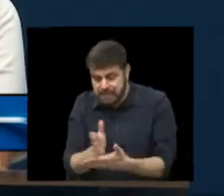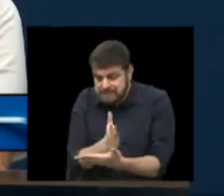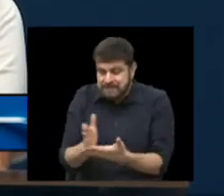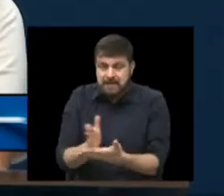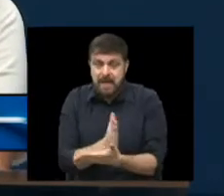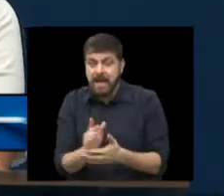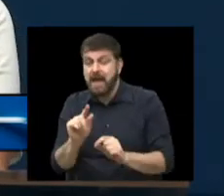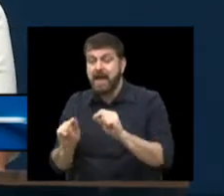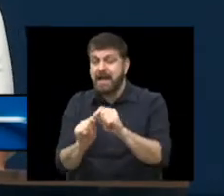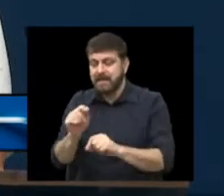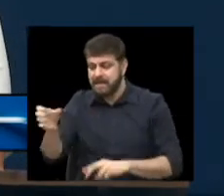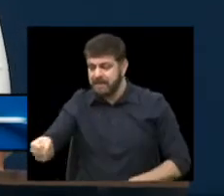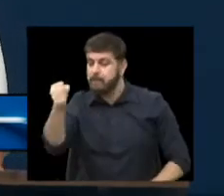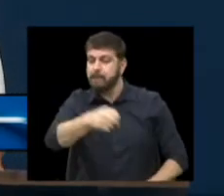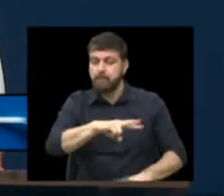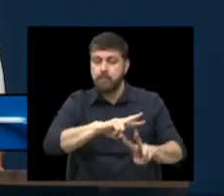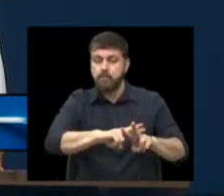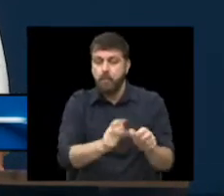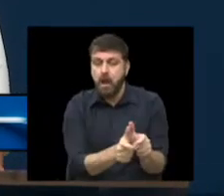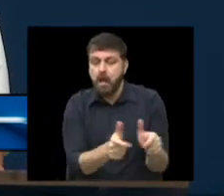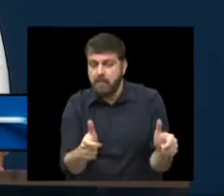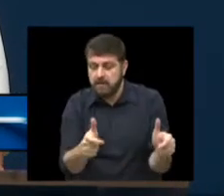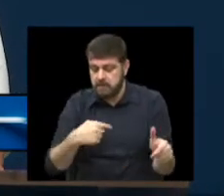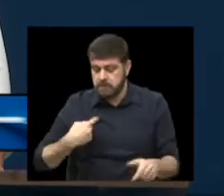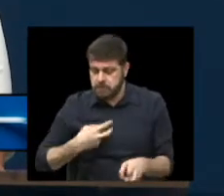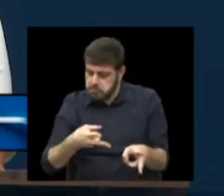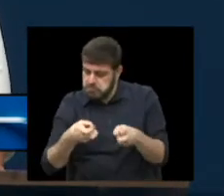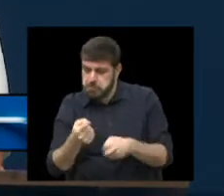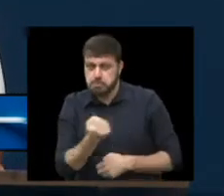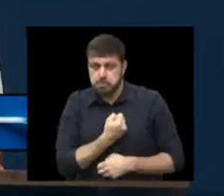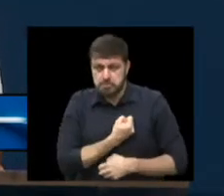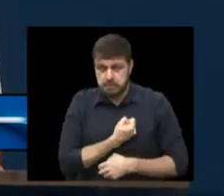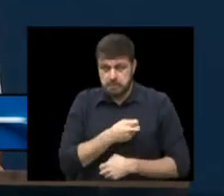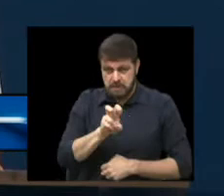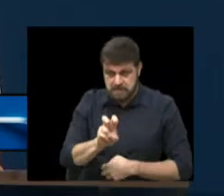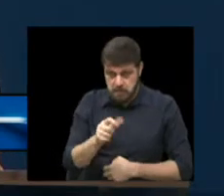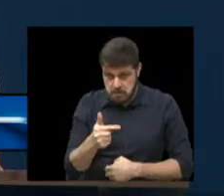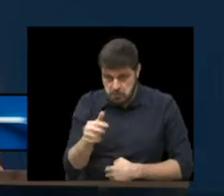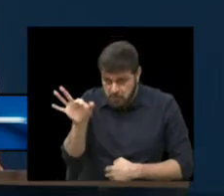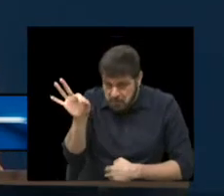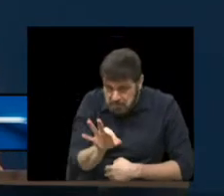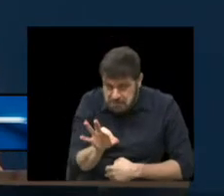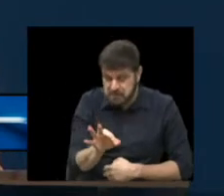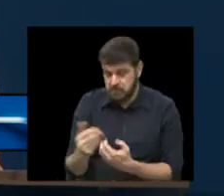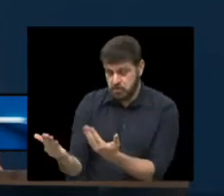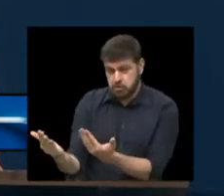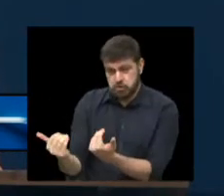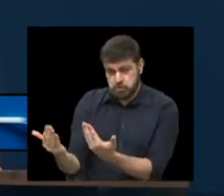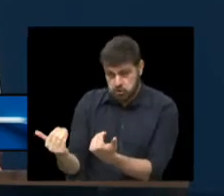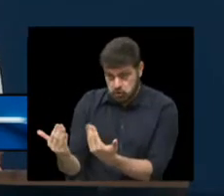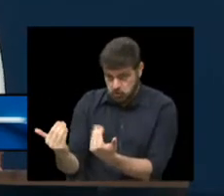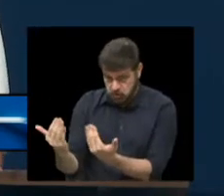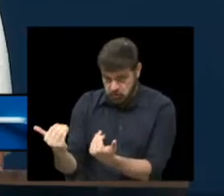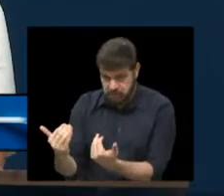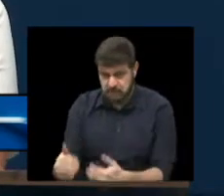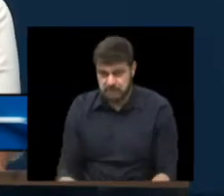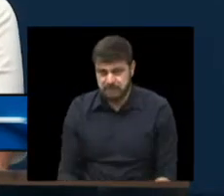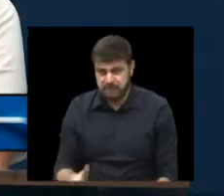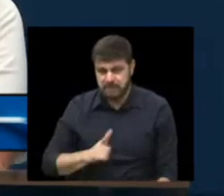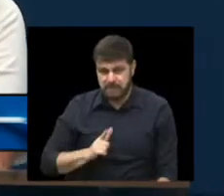seletiva. Se a gente olha os números, a gente vê que 52% dos encarcerados são jovens